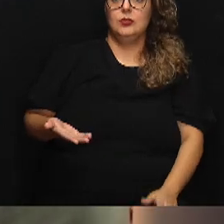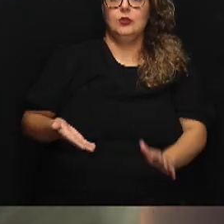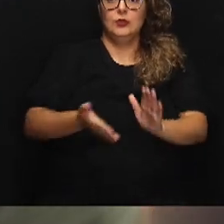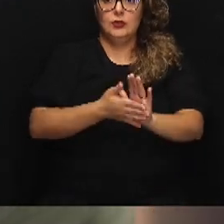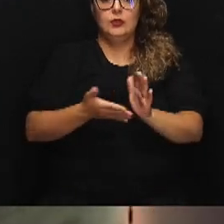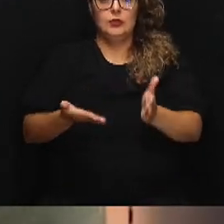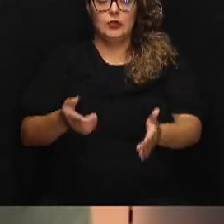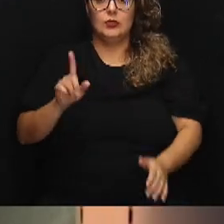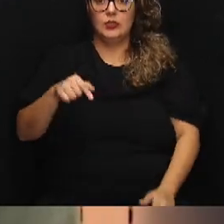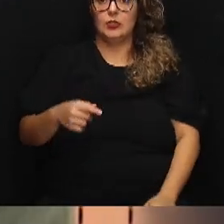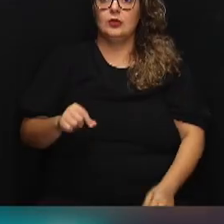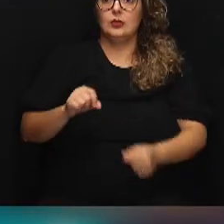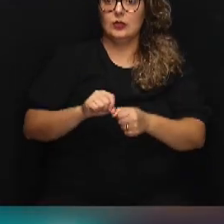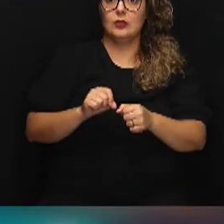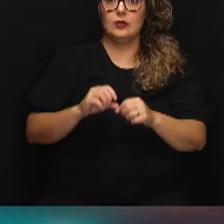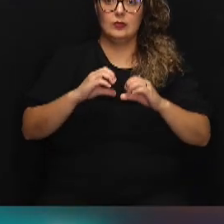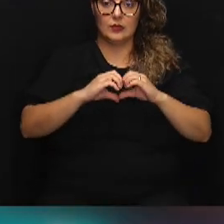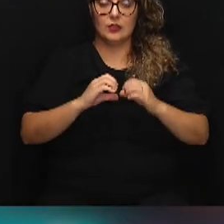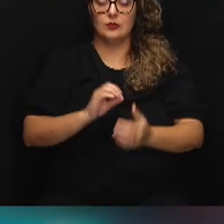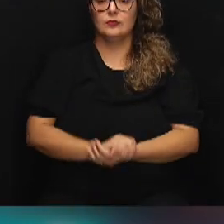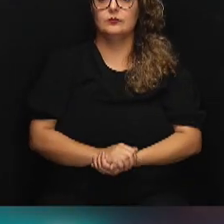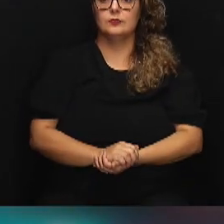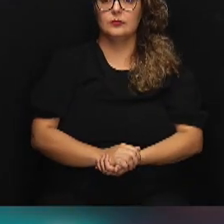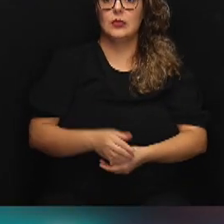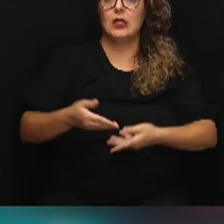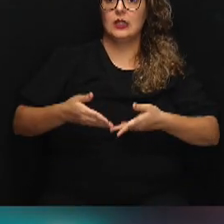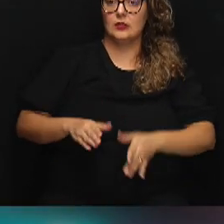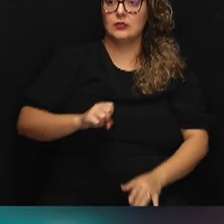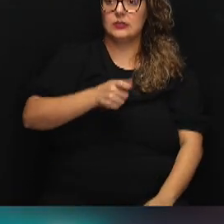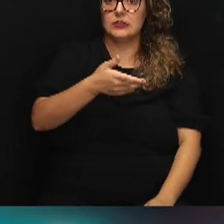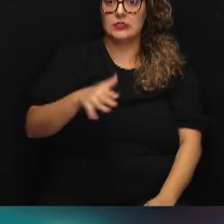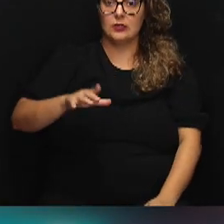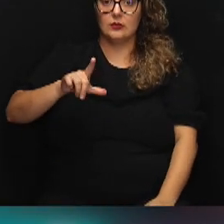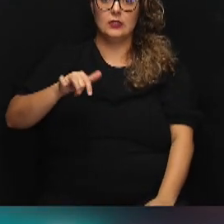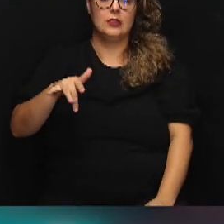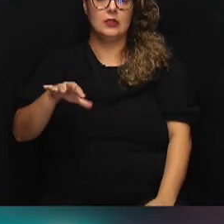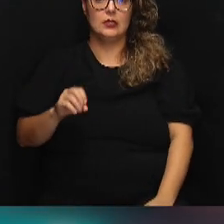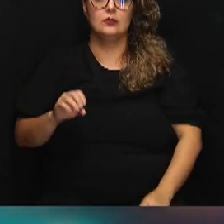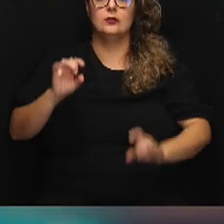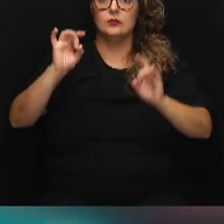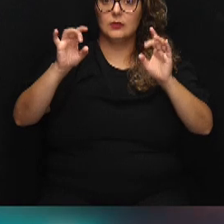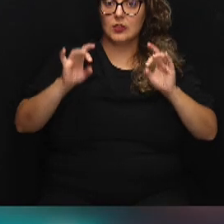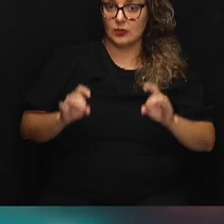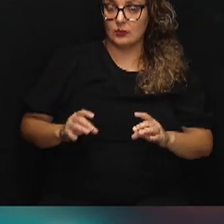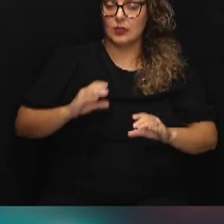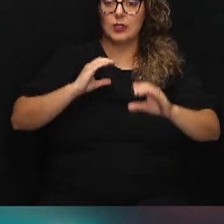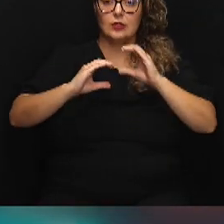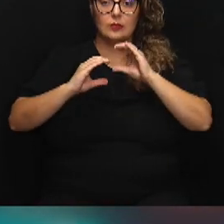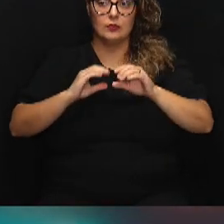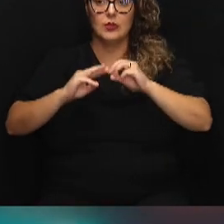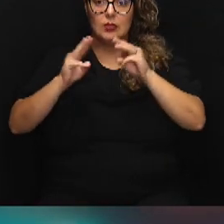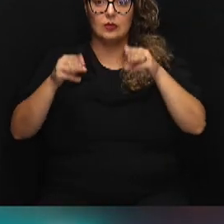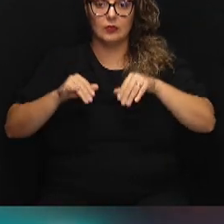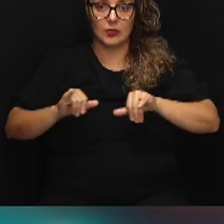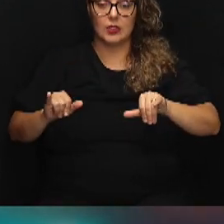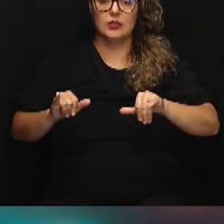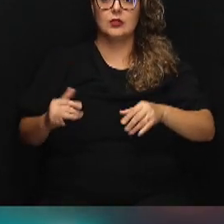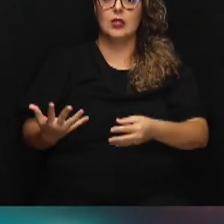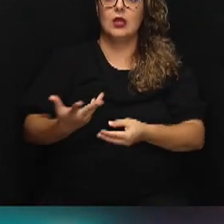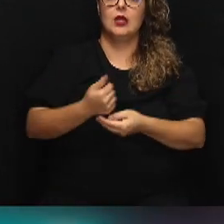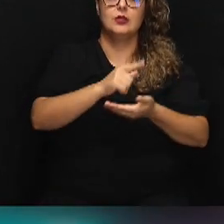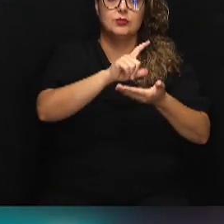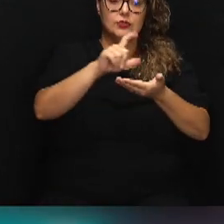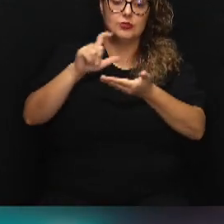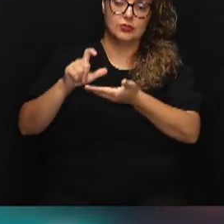porque o que a gente faz é com muito amor. Natural de Santos, Leandro alia sua especialização em comunicação e marketing à arte da